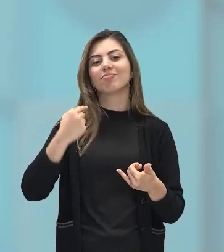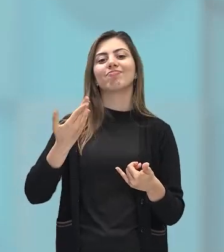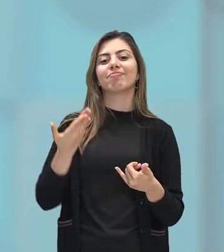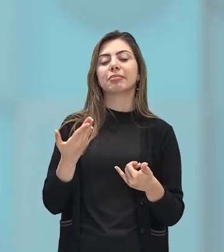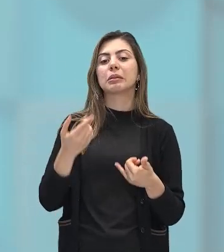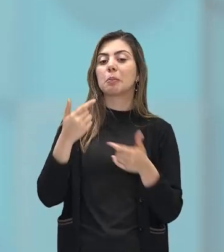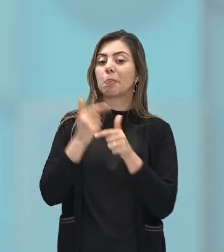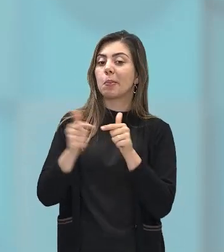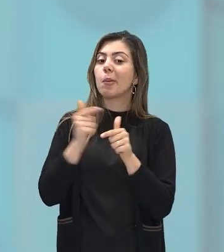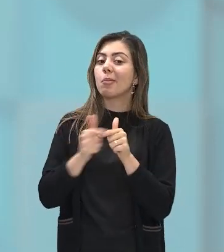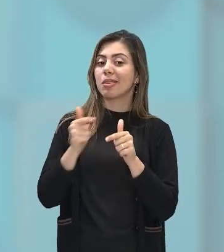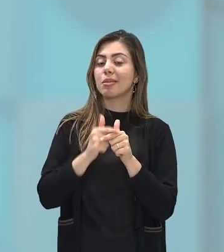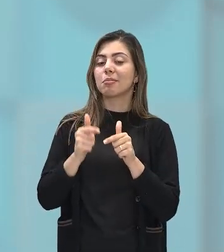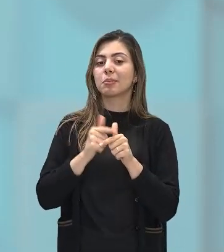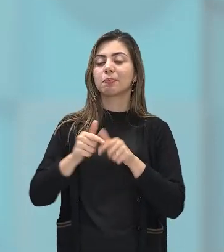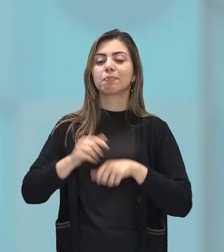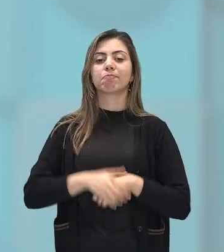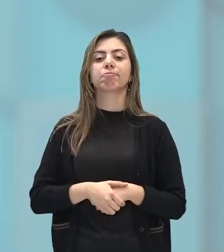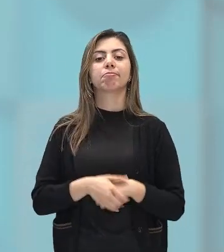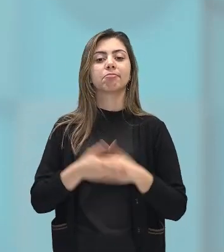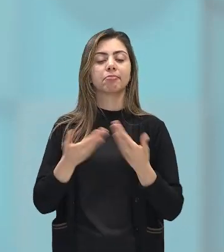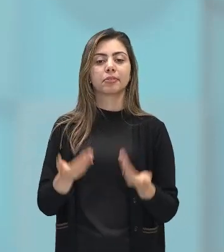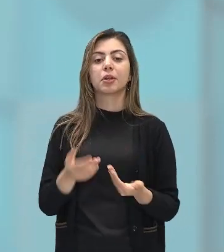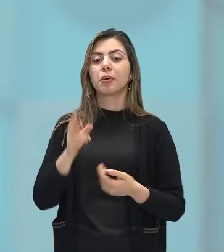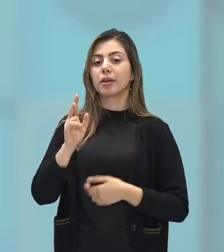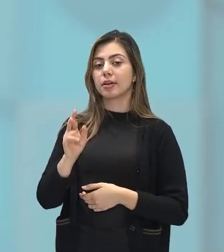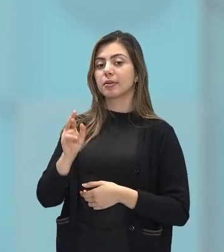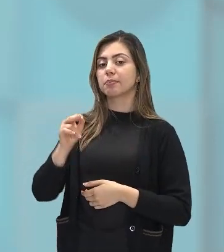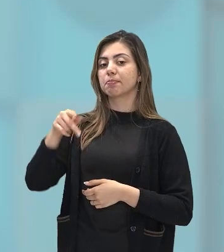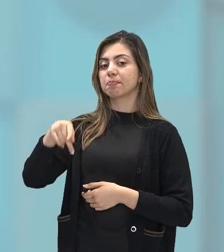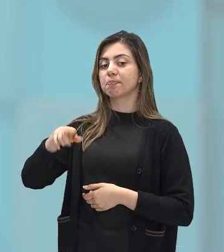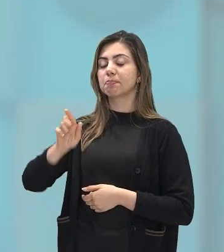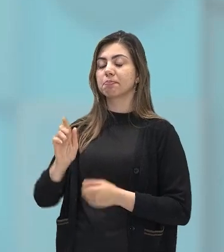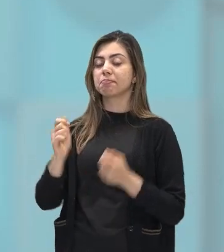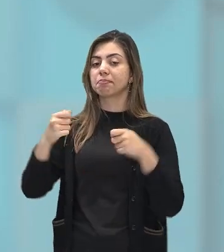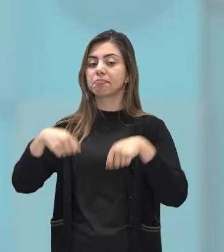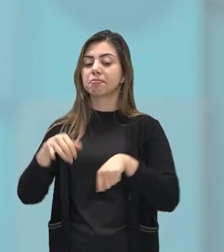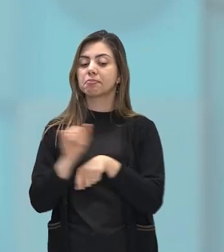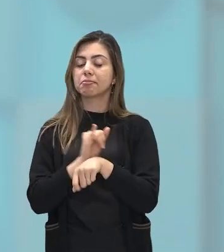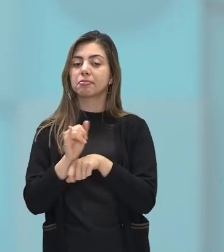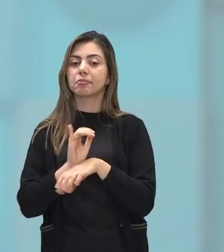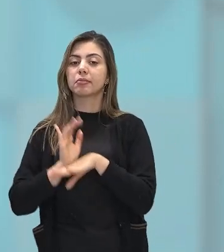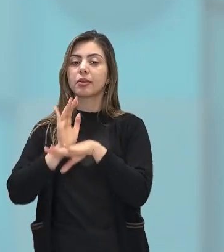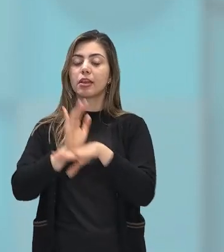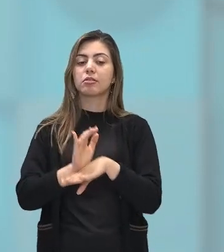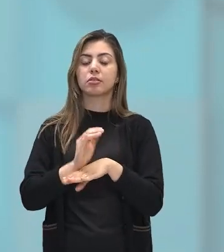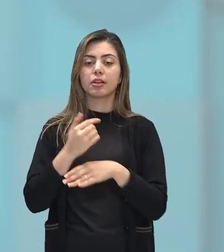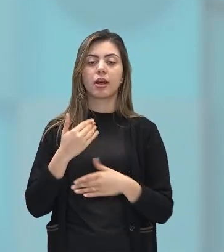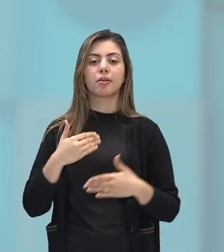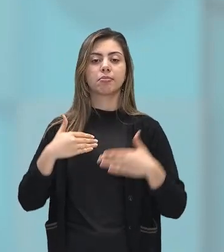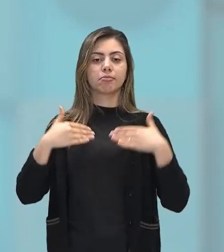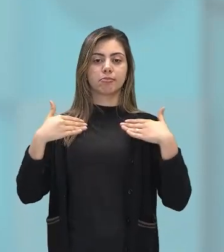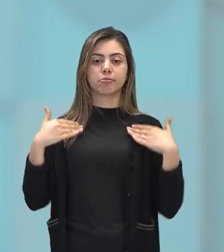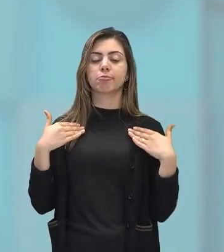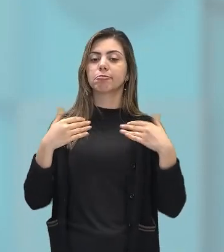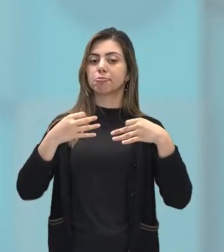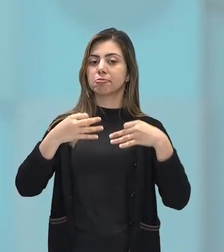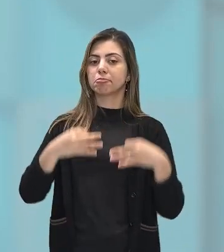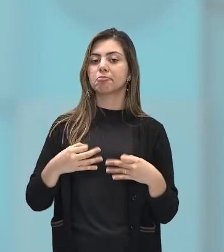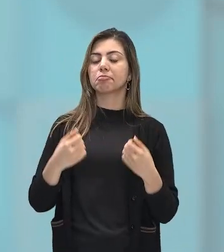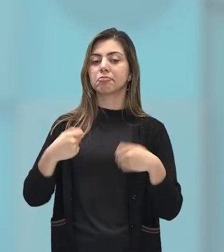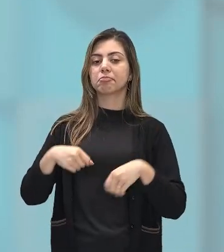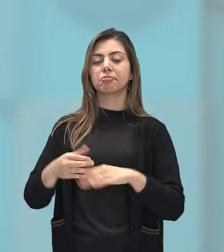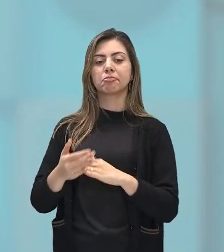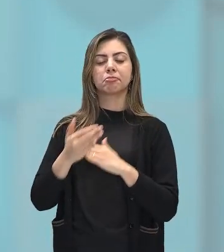região do pescoço. Então, a RPG ela vai justamente atuar nessas correções, trazendo ali o